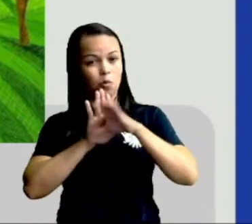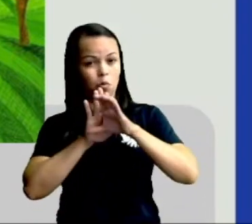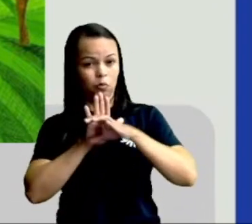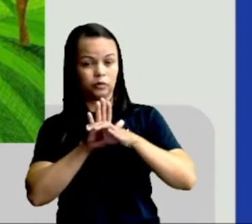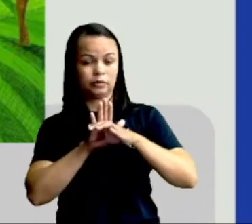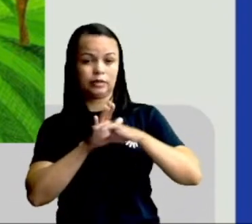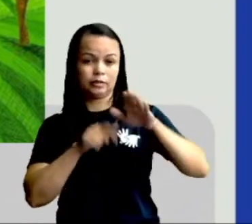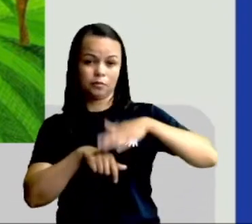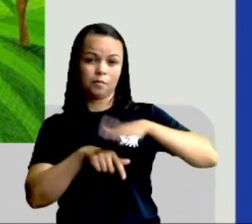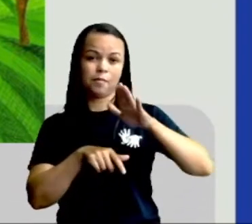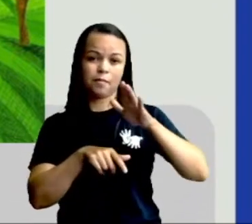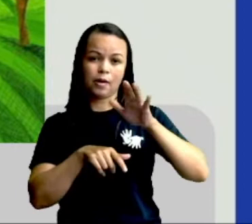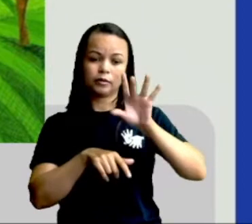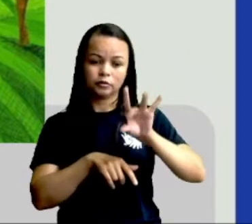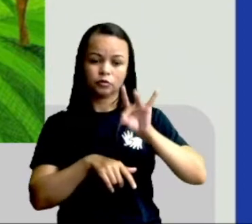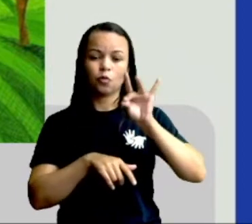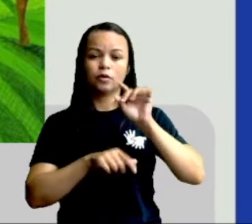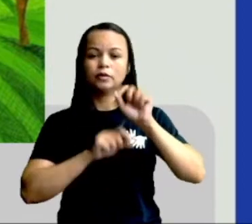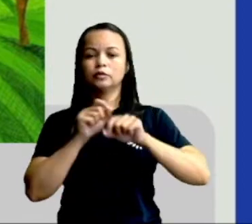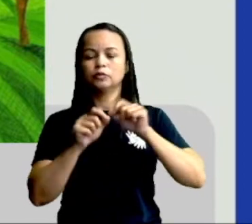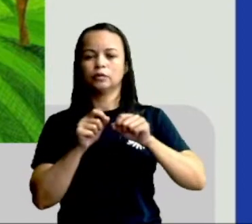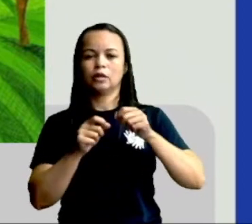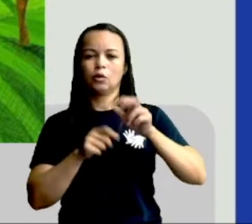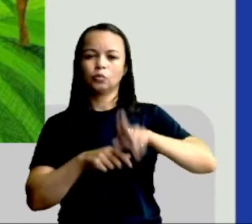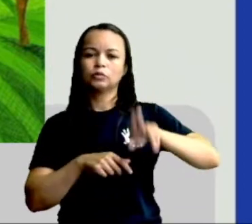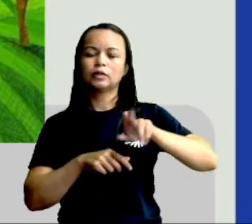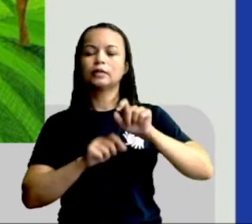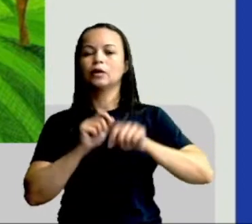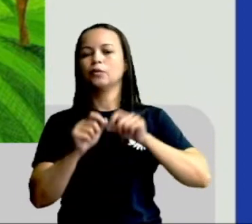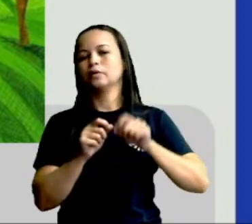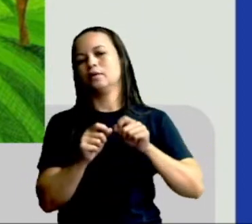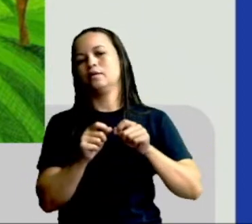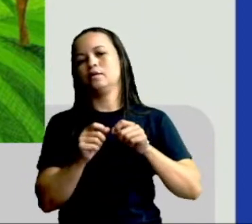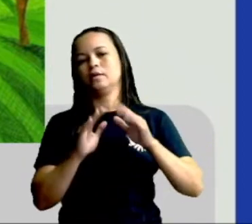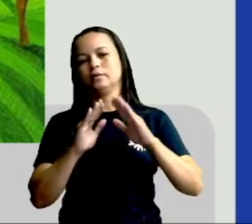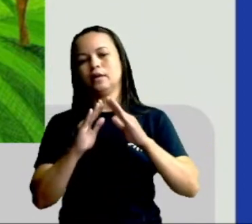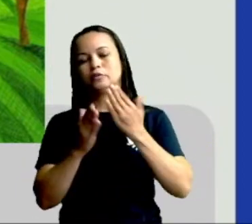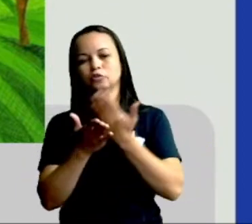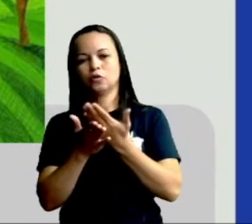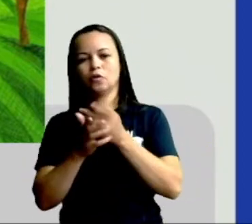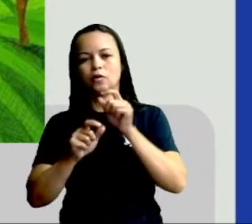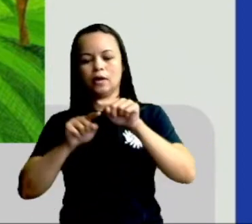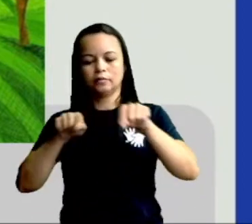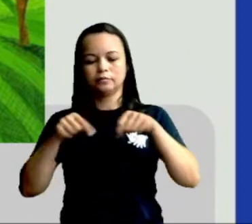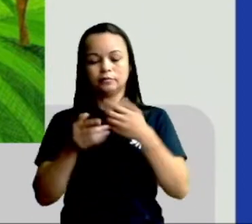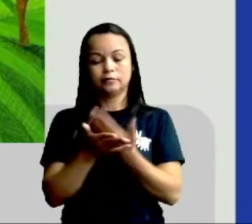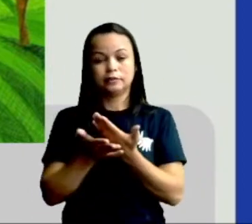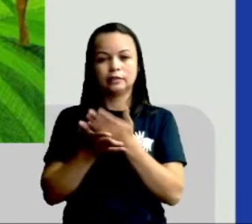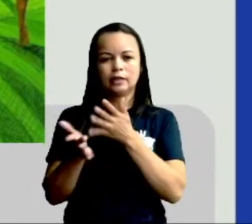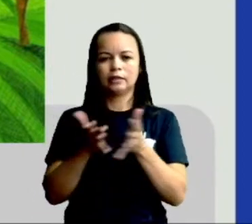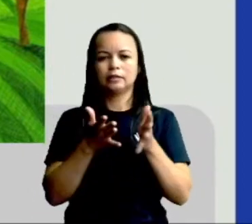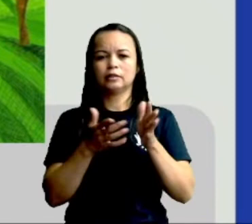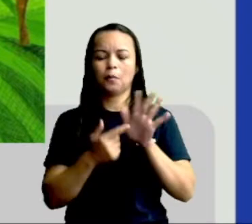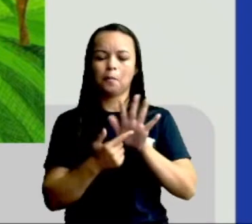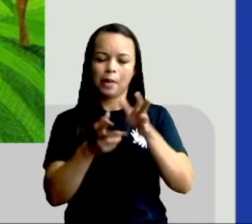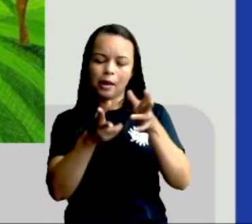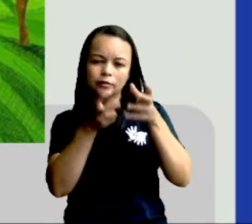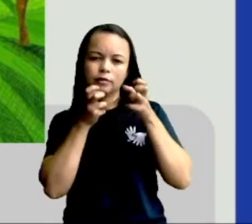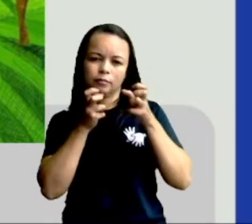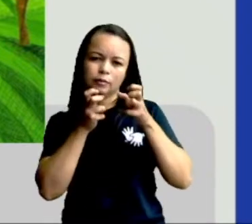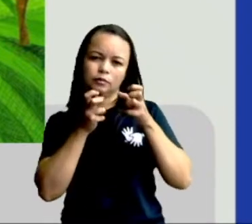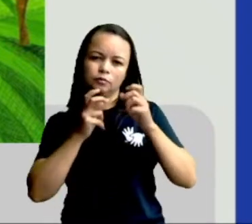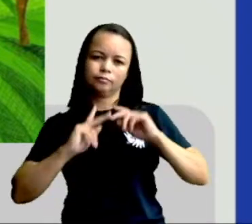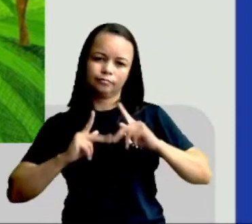conceito mais aceito é que que pode ser mais bem utilizado em sala de aula é o que disse que o lugar corresponde ao espaço percebido